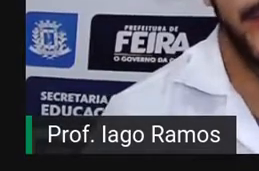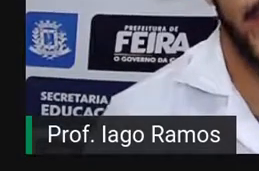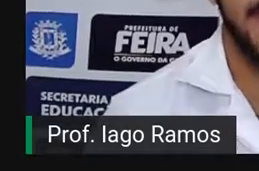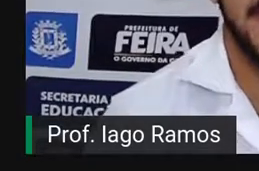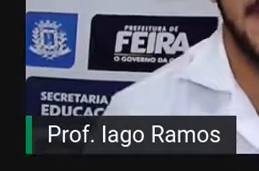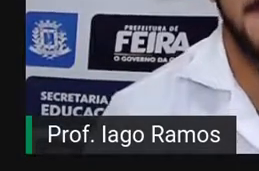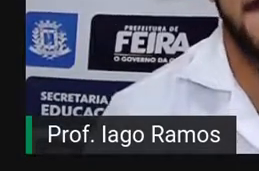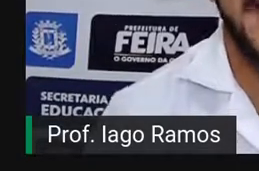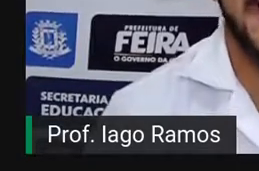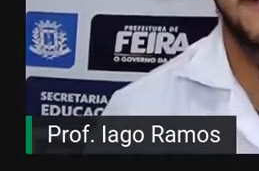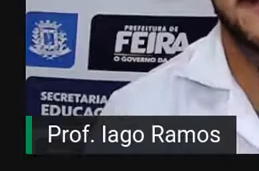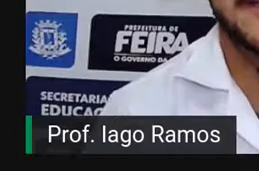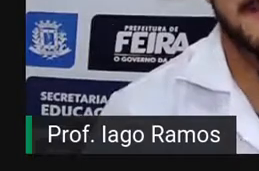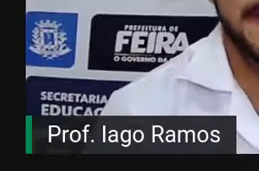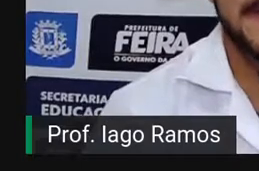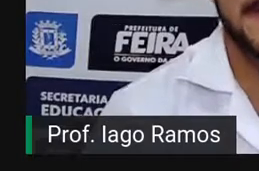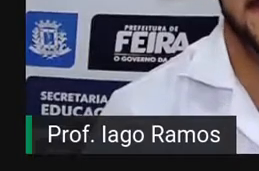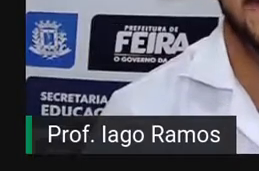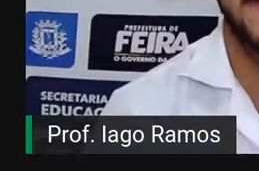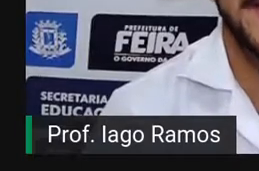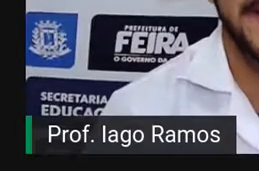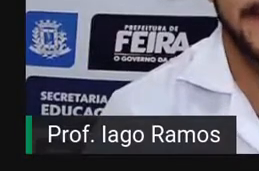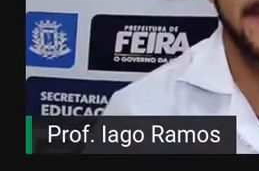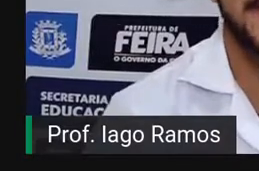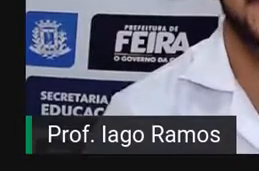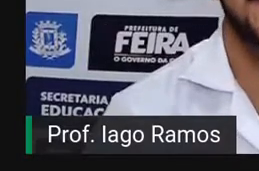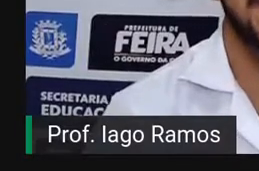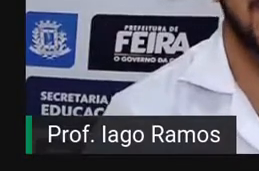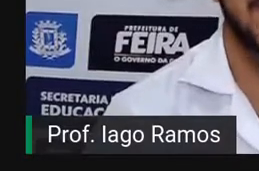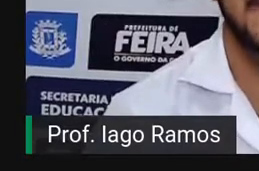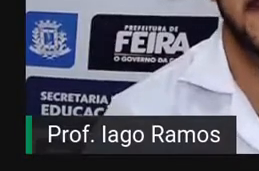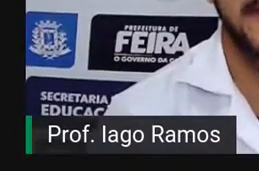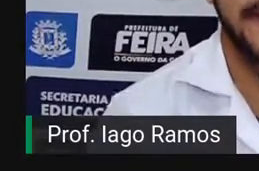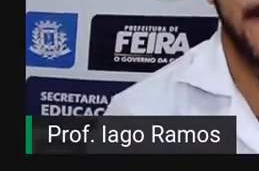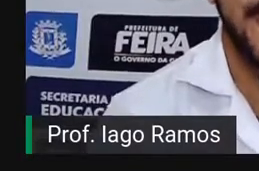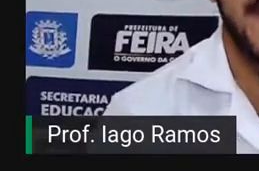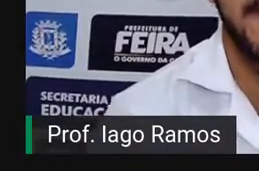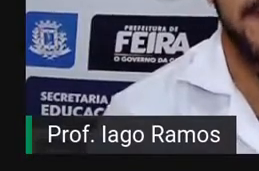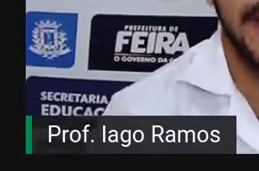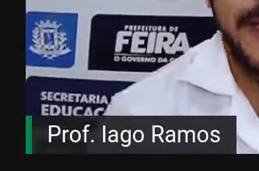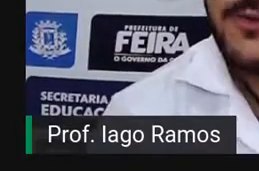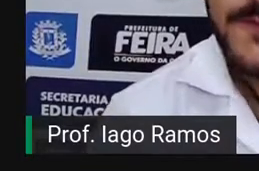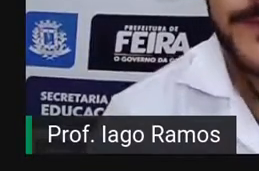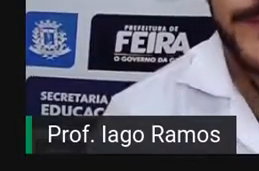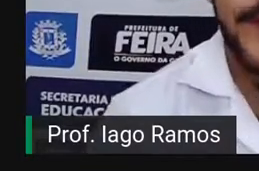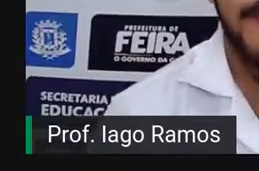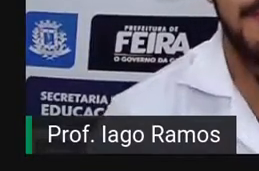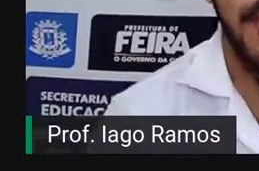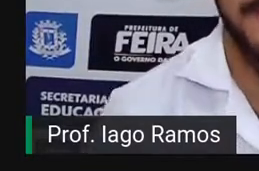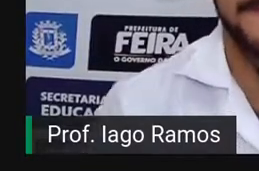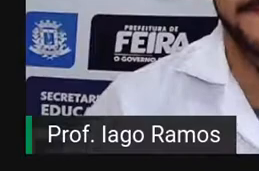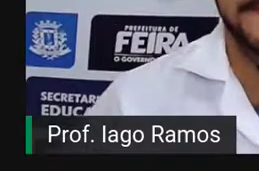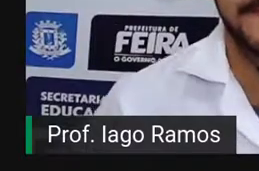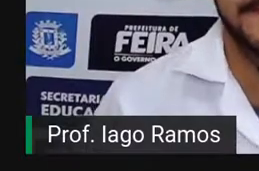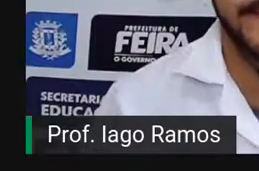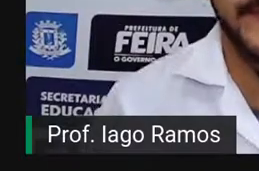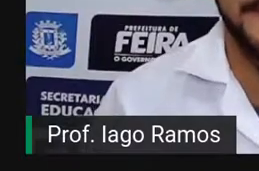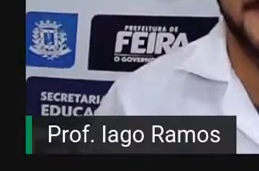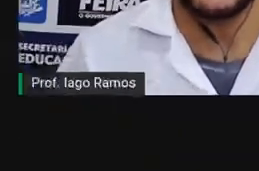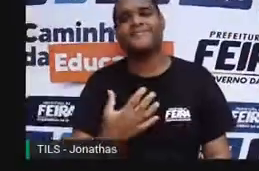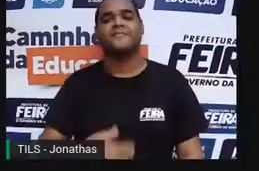matemática da forma mais simples que a gente consegui Valeu bom